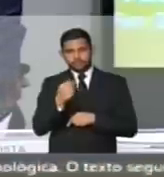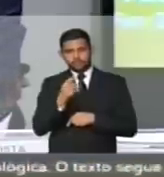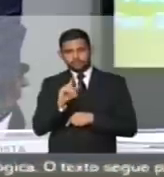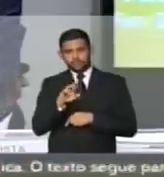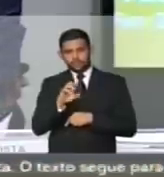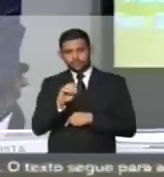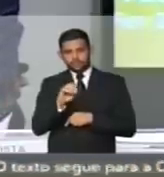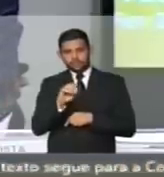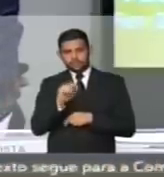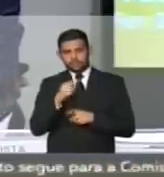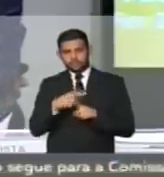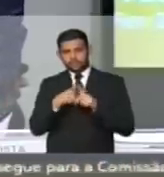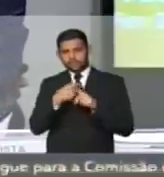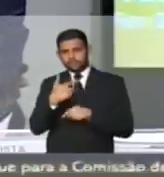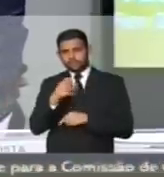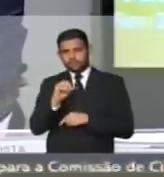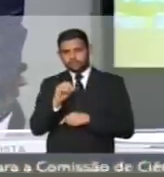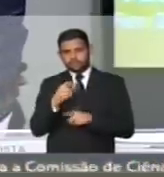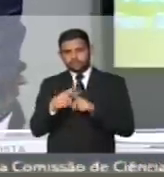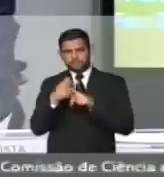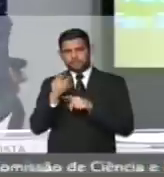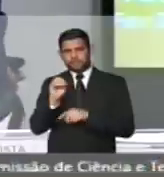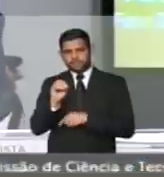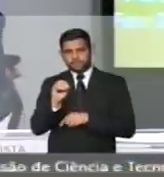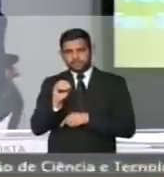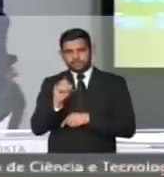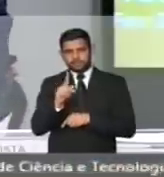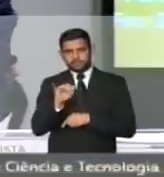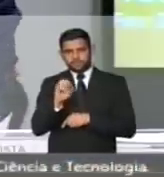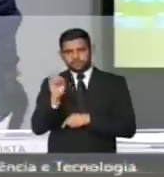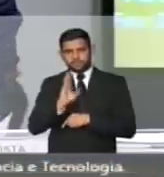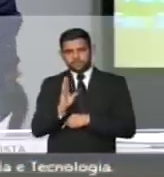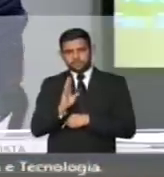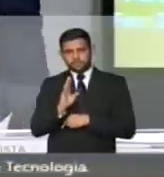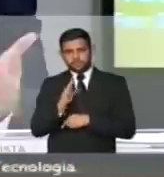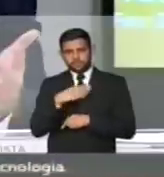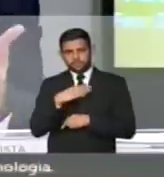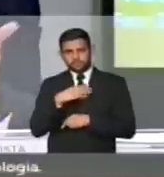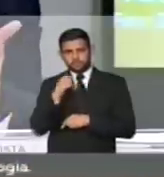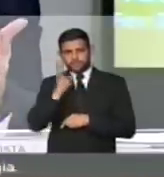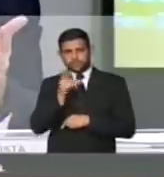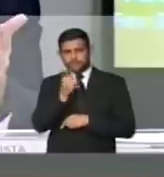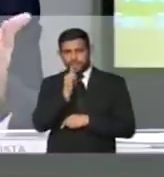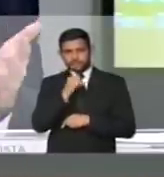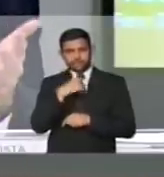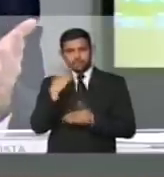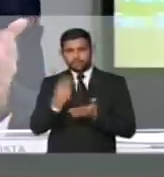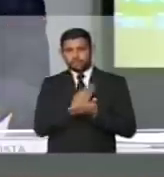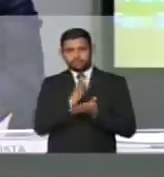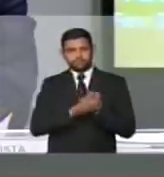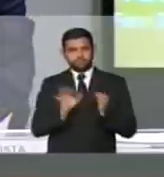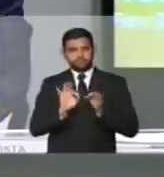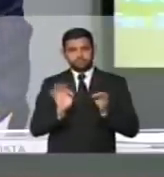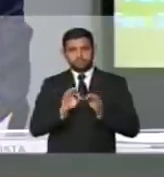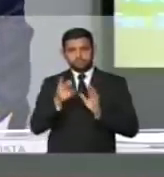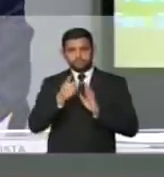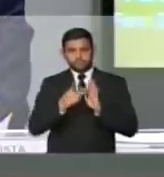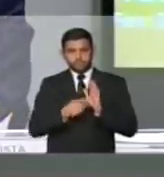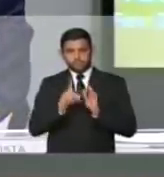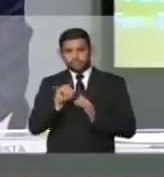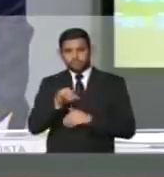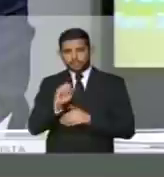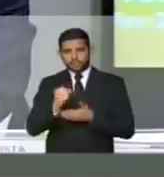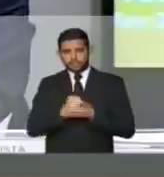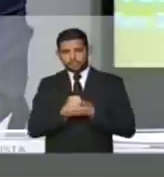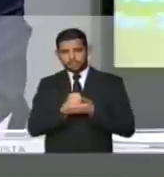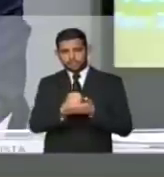bilhões vezes 20 vezes, em termos de PIB do Brasil? Porque o Brasil sem energia não funciona. Tá certo? Então, os projetos que o BNDES